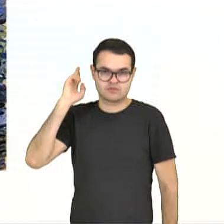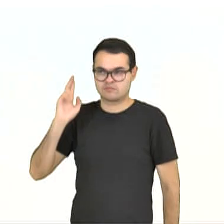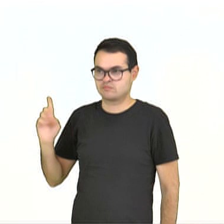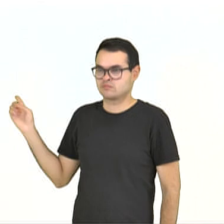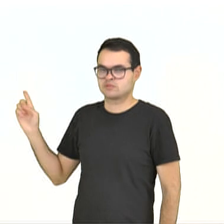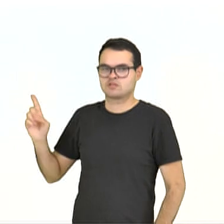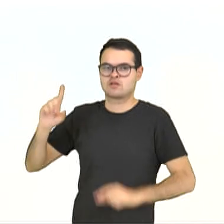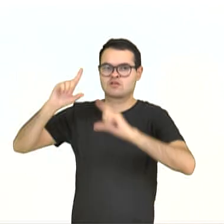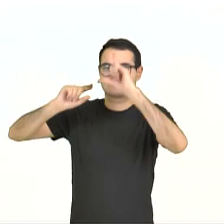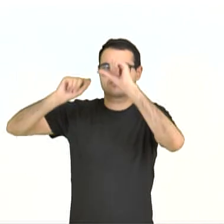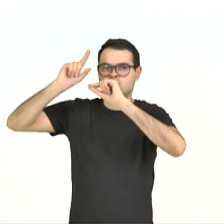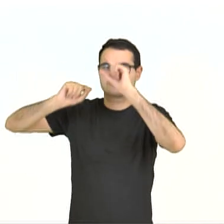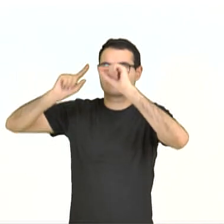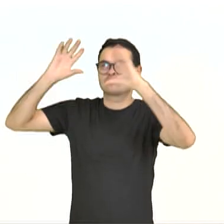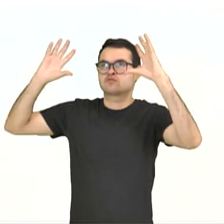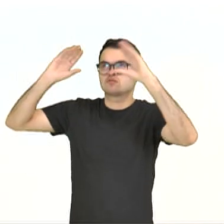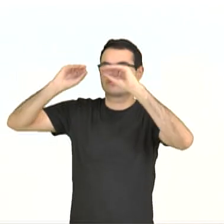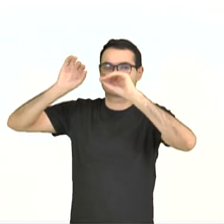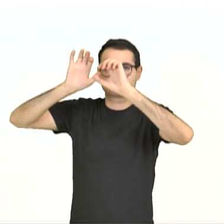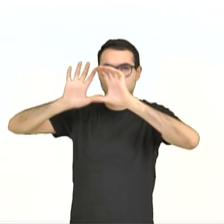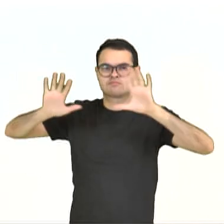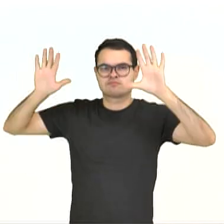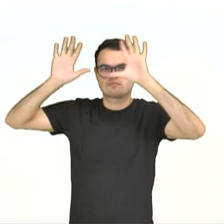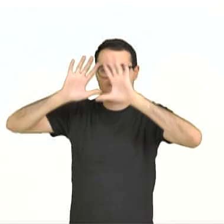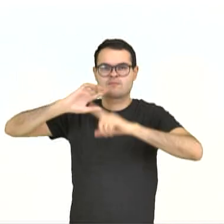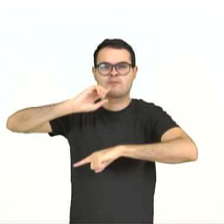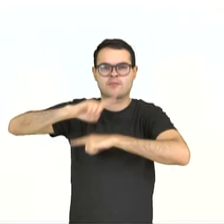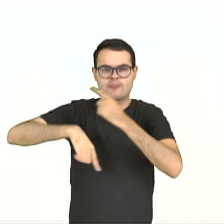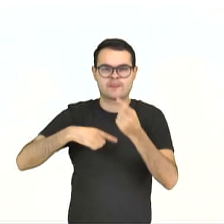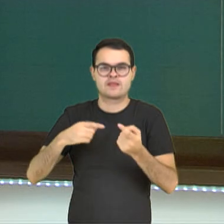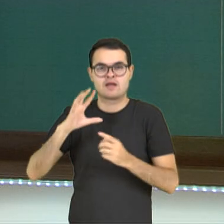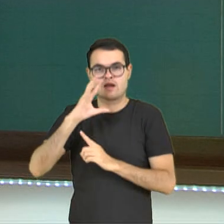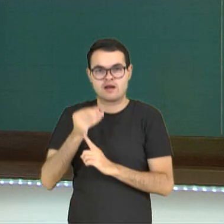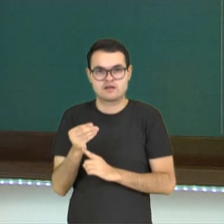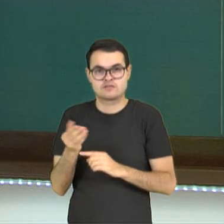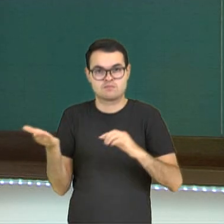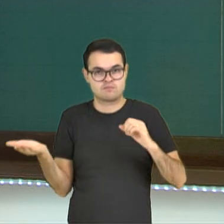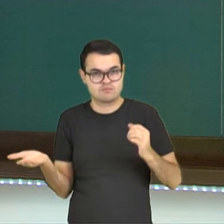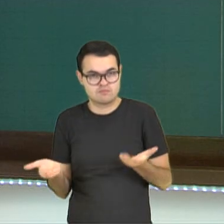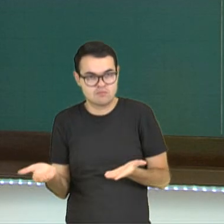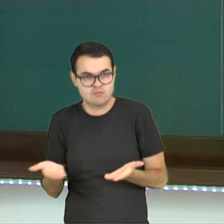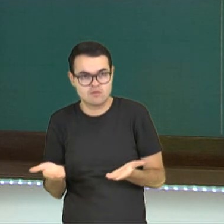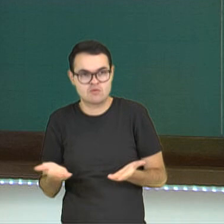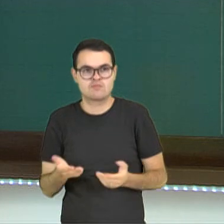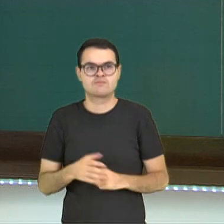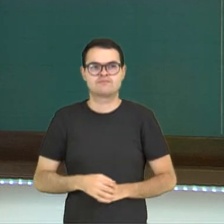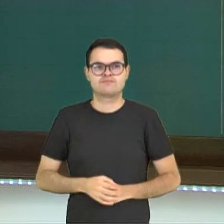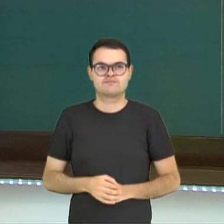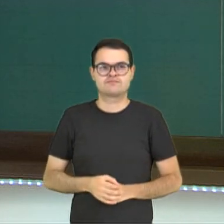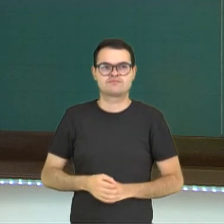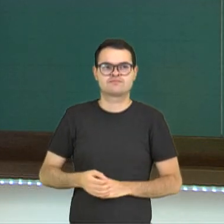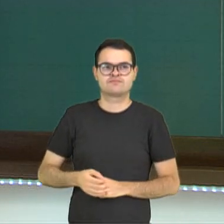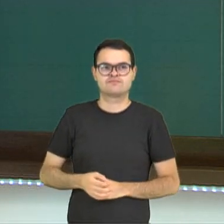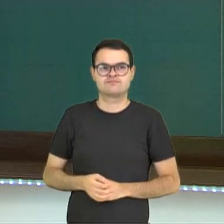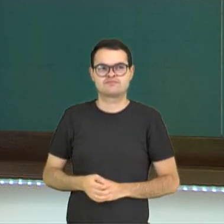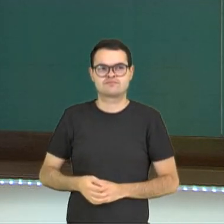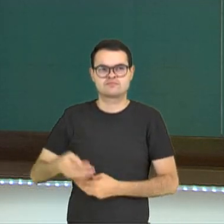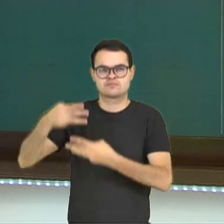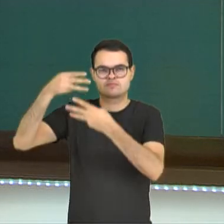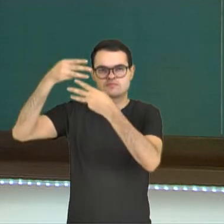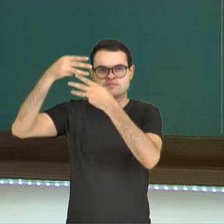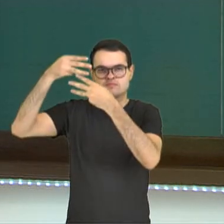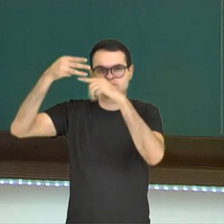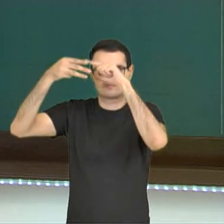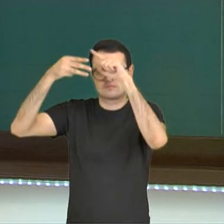Noite Estrelada, para vocês. Aí a gente chega na arte moderna. A gente falou na arte na Idade Moderna, arte moderna, que aí tem o expressionismo, favismo,